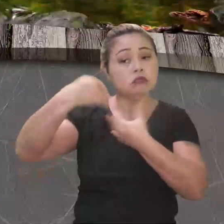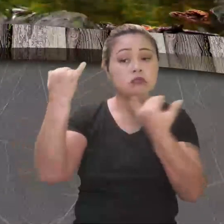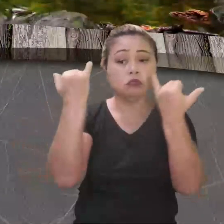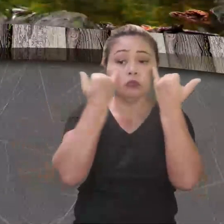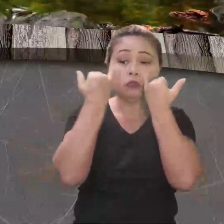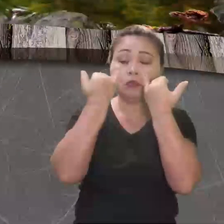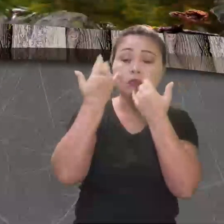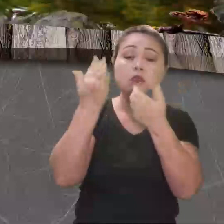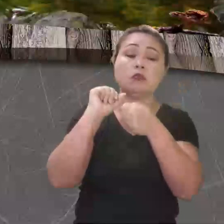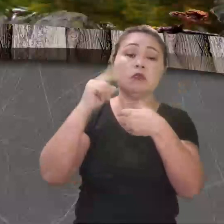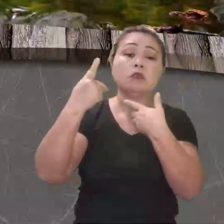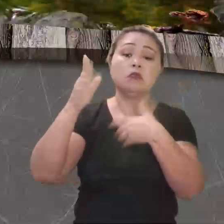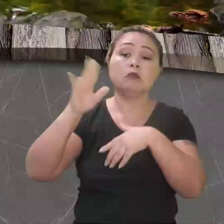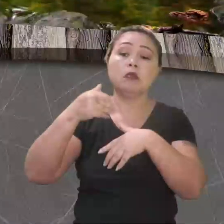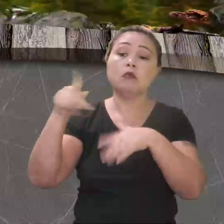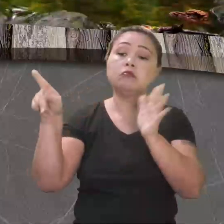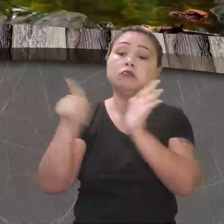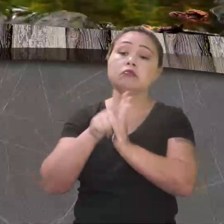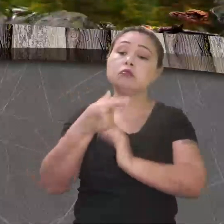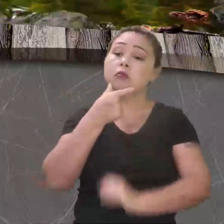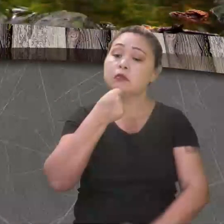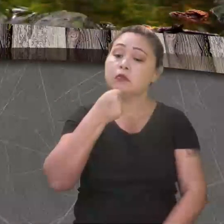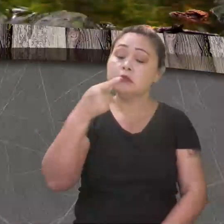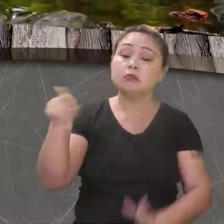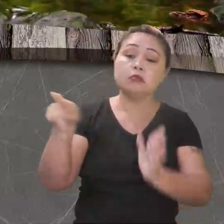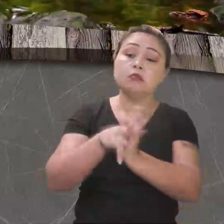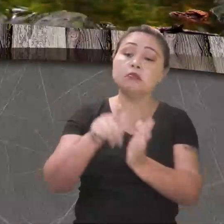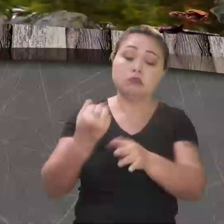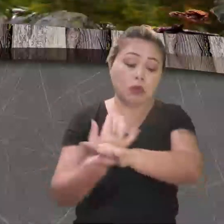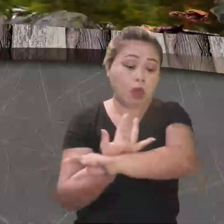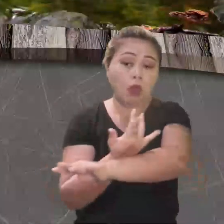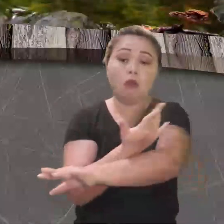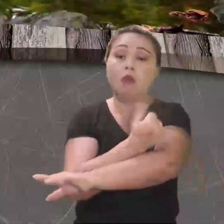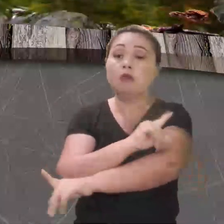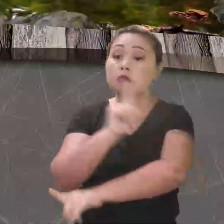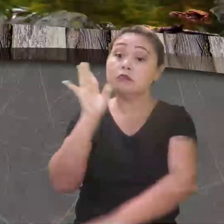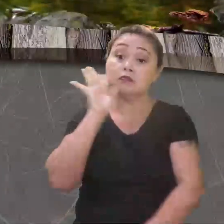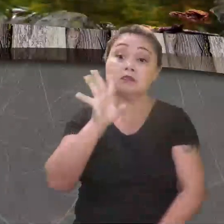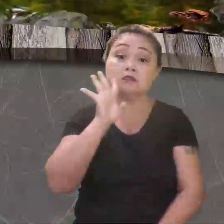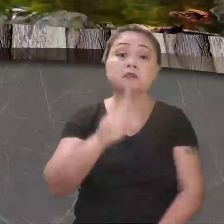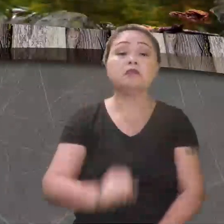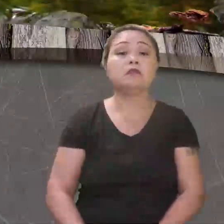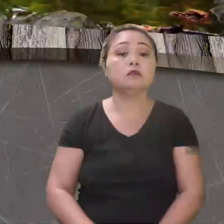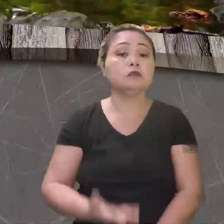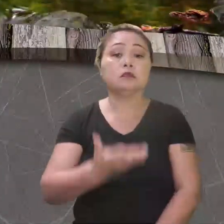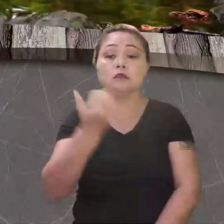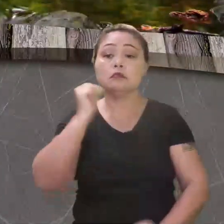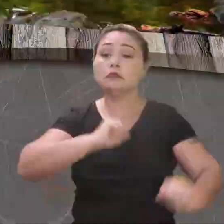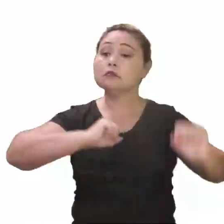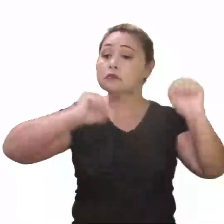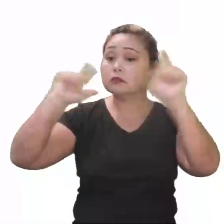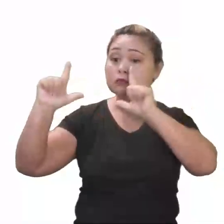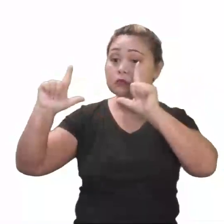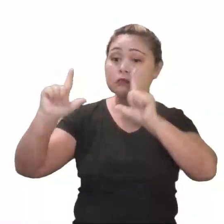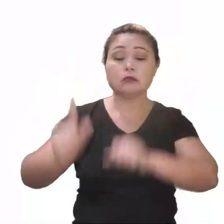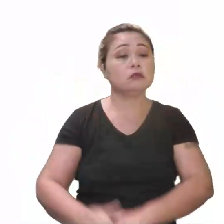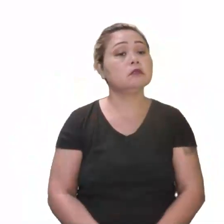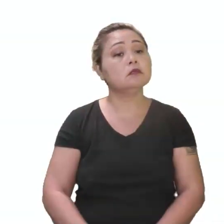informações das estruturas masculinas dos vegetais. Olha que legal, né? Vamos para a tela?